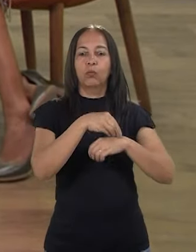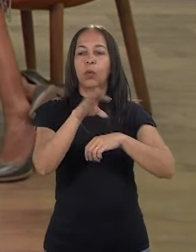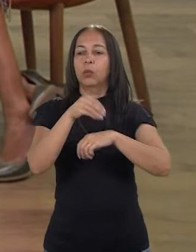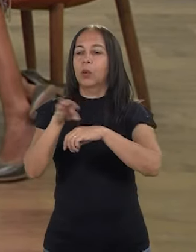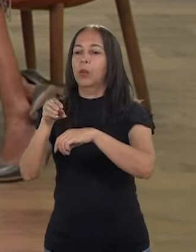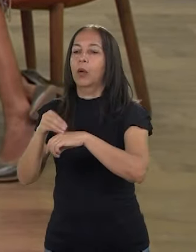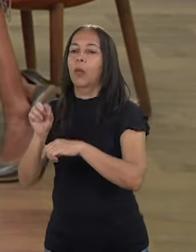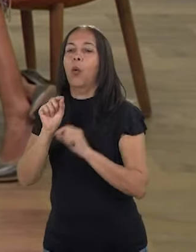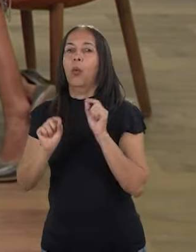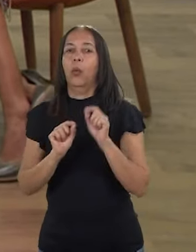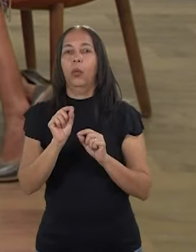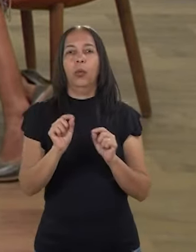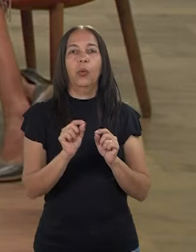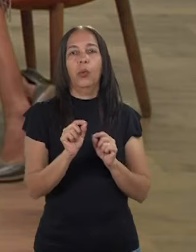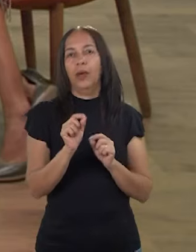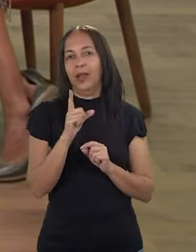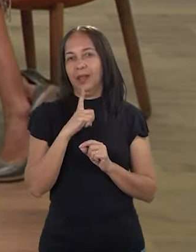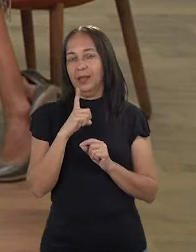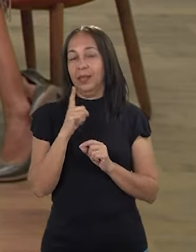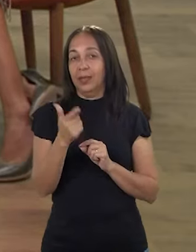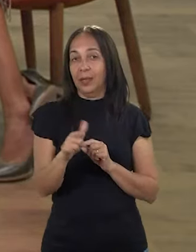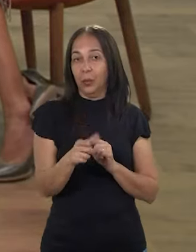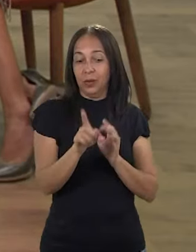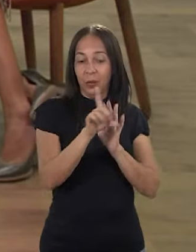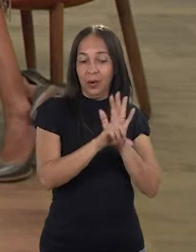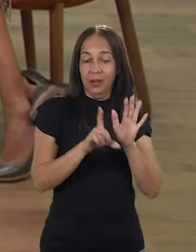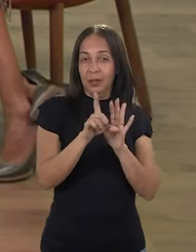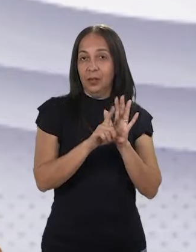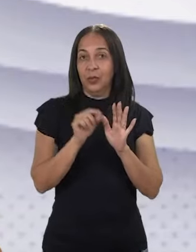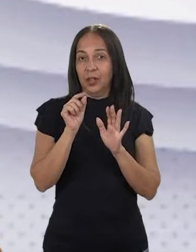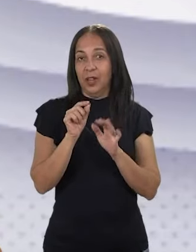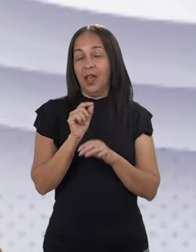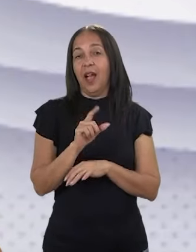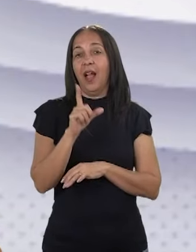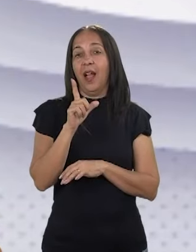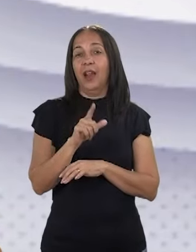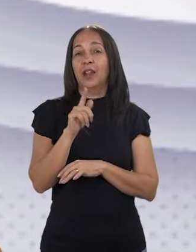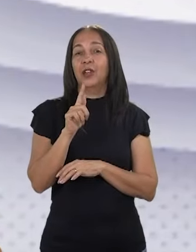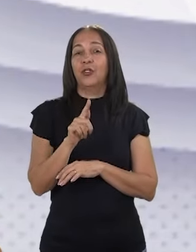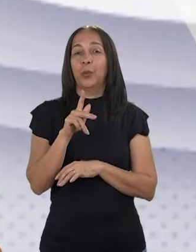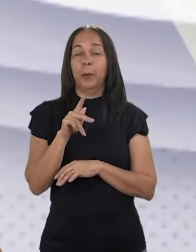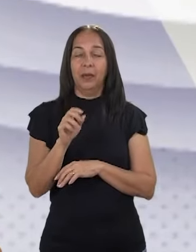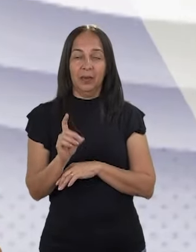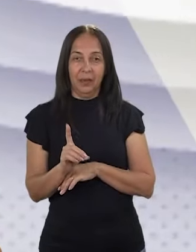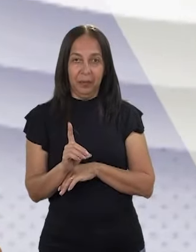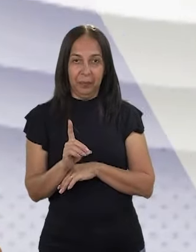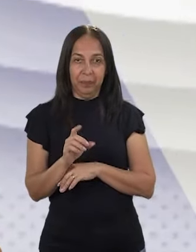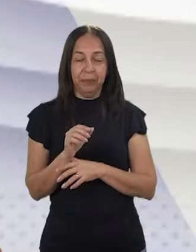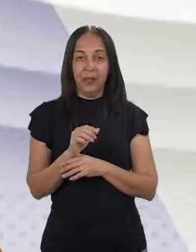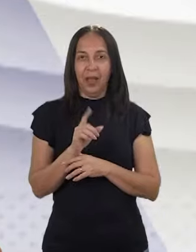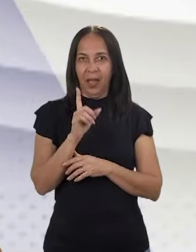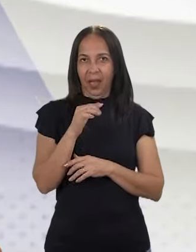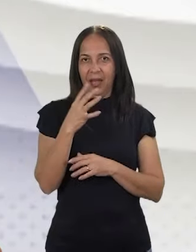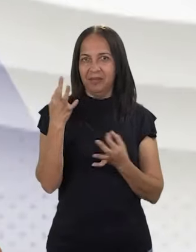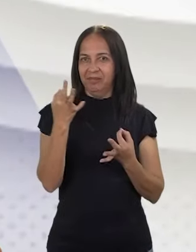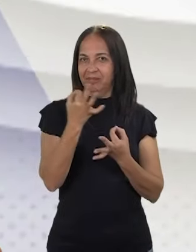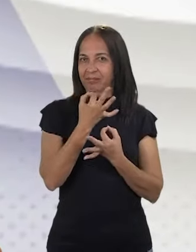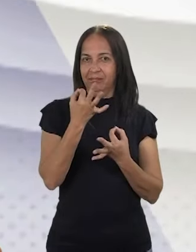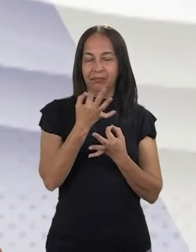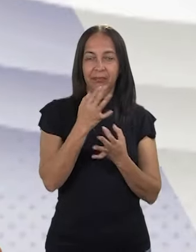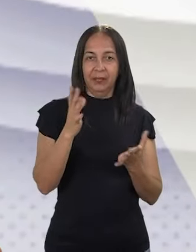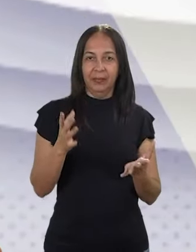atende a uma legislação que foi estipulada pelo governo que a lei geral de proteção de dados então assim é lindo é maravilhoso a gente